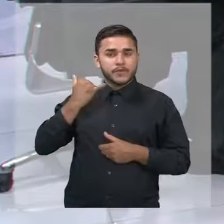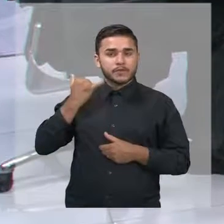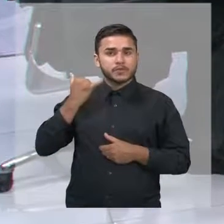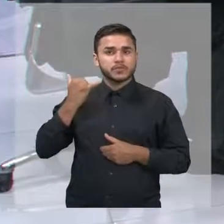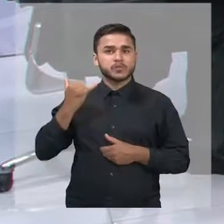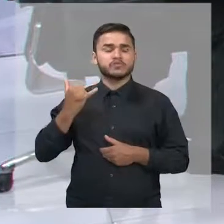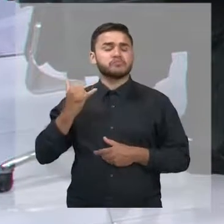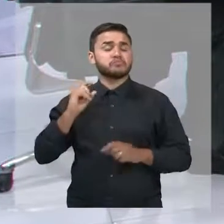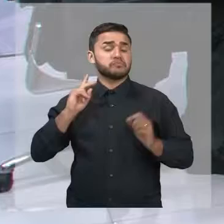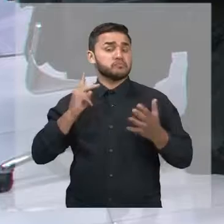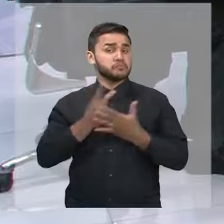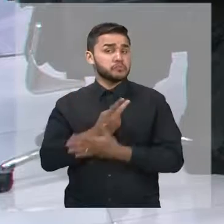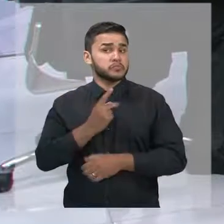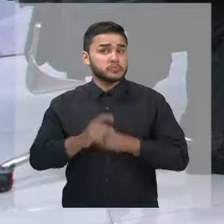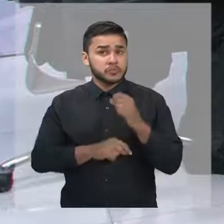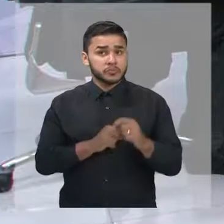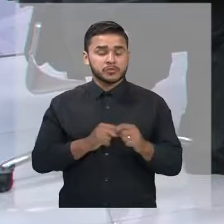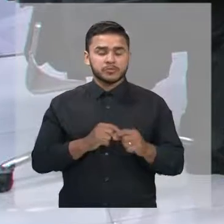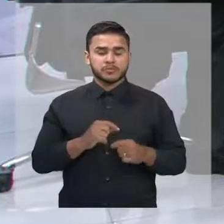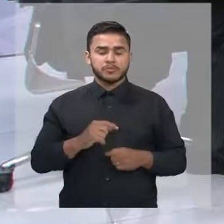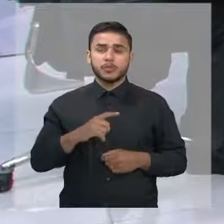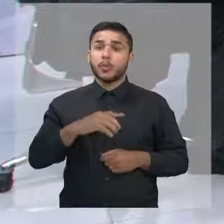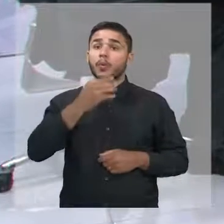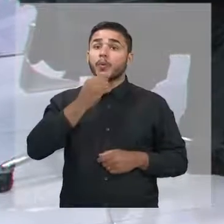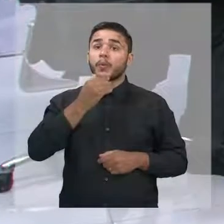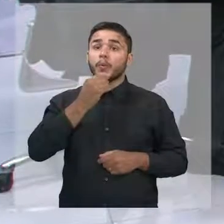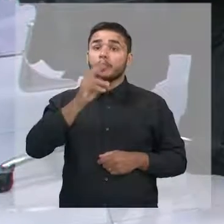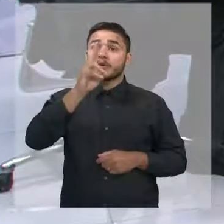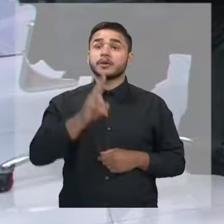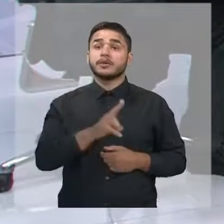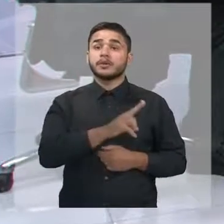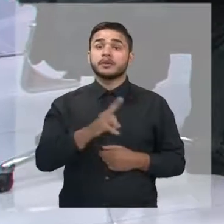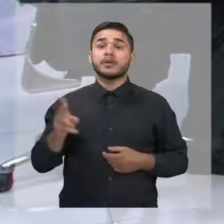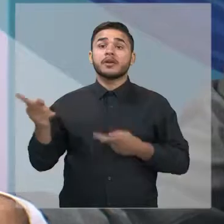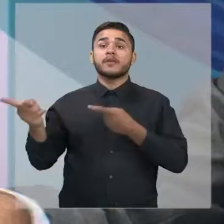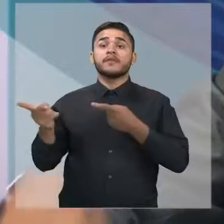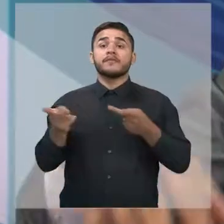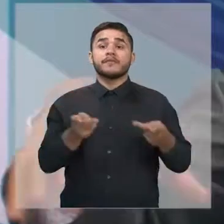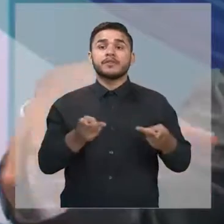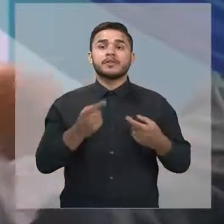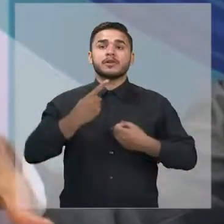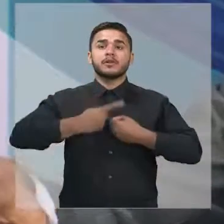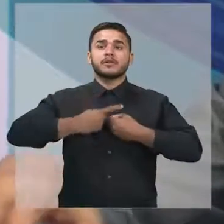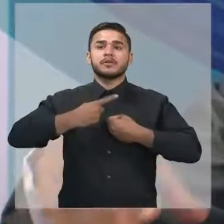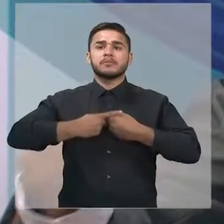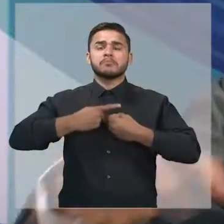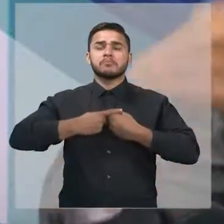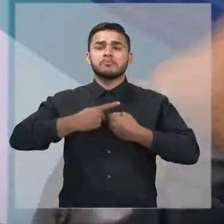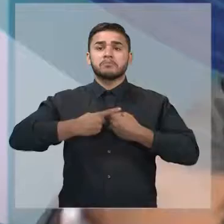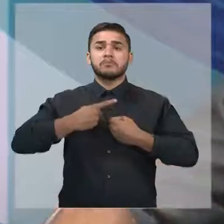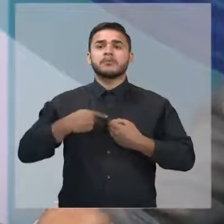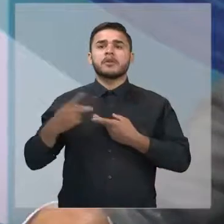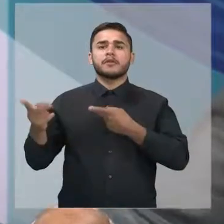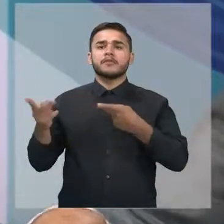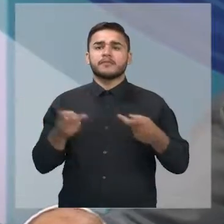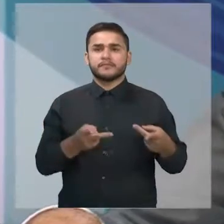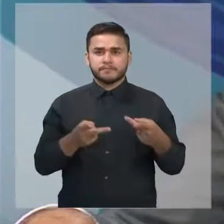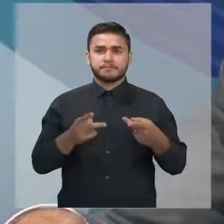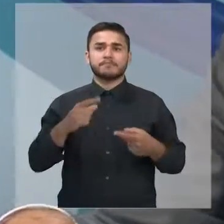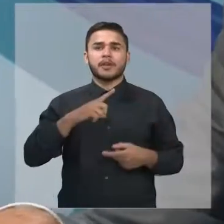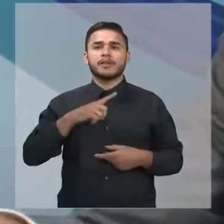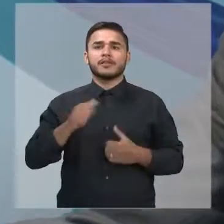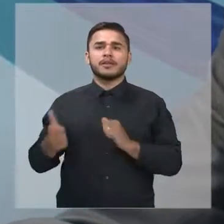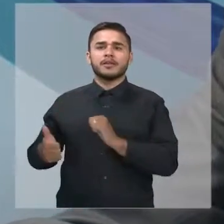de meses, quando fazia muitos batismos. E no dia do batismo de muita gente, a igreja cheia, as pessoas com as melhores